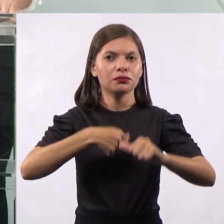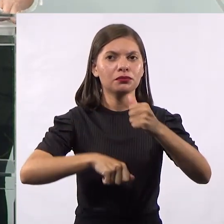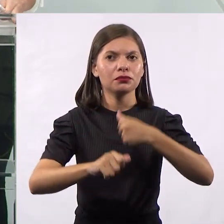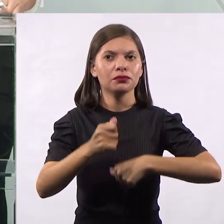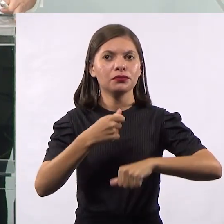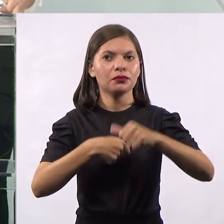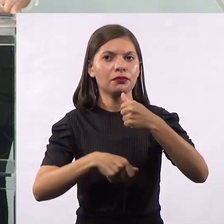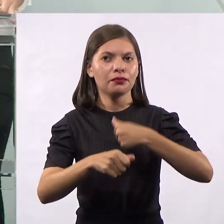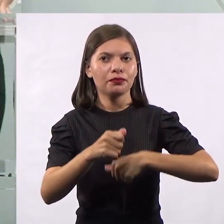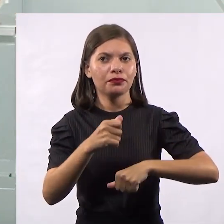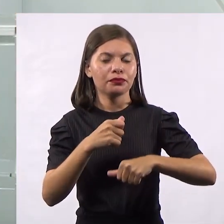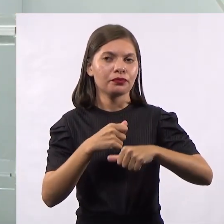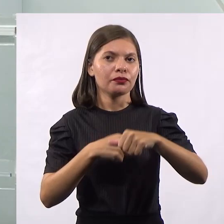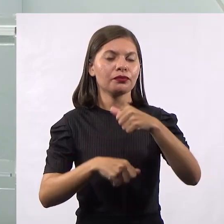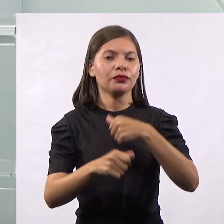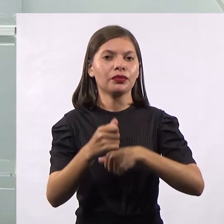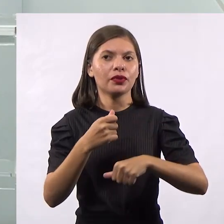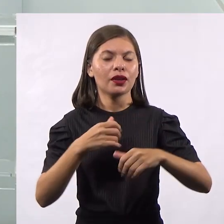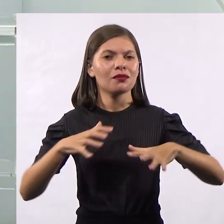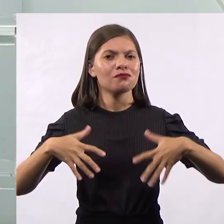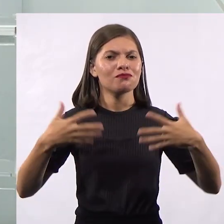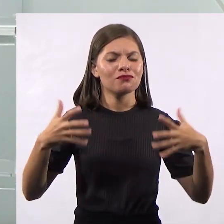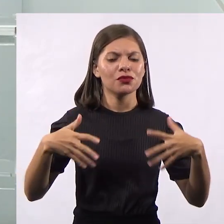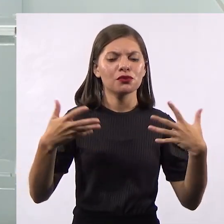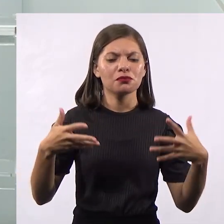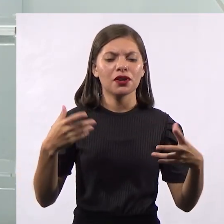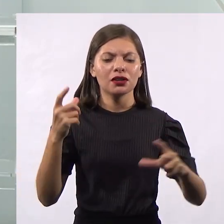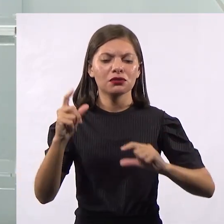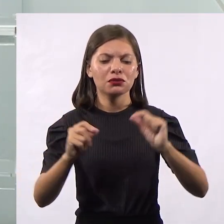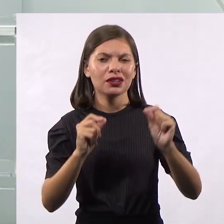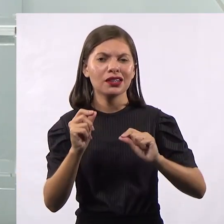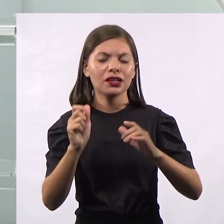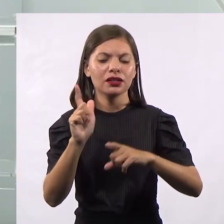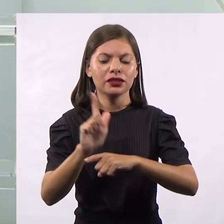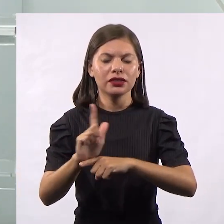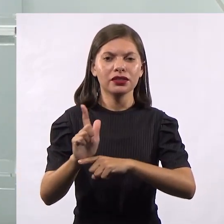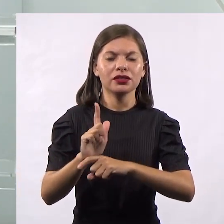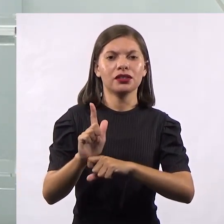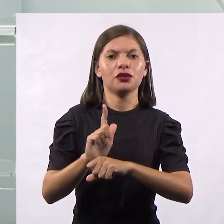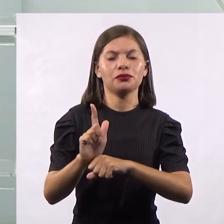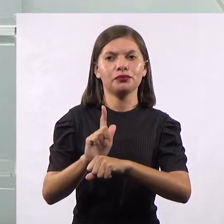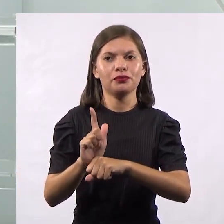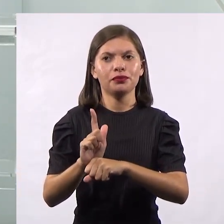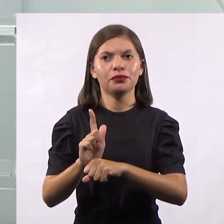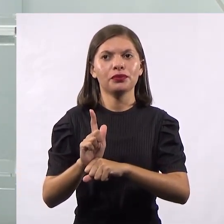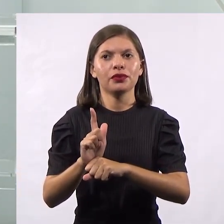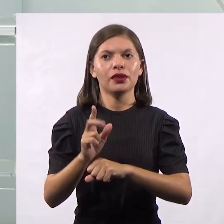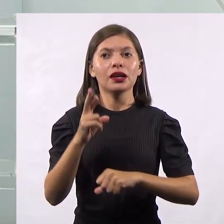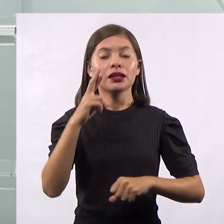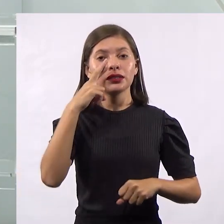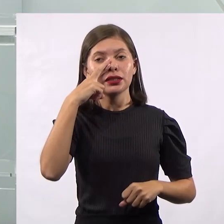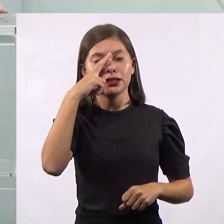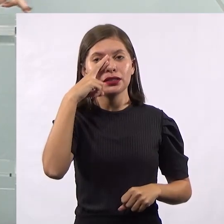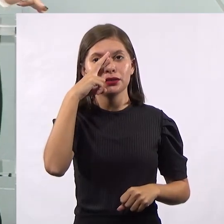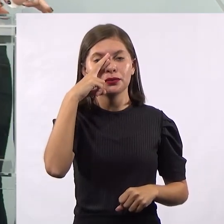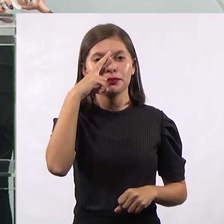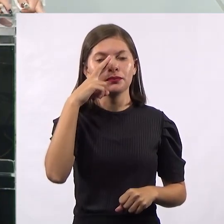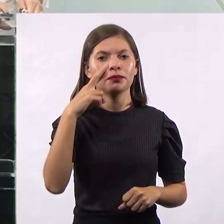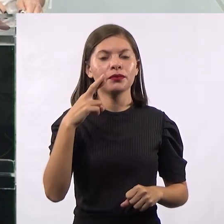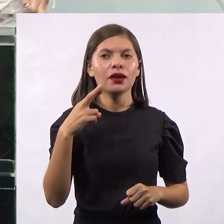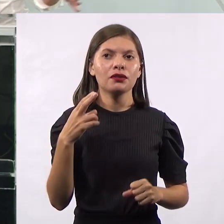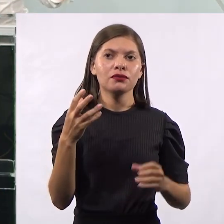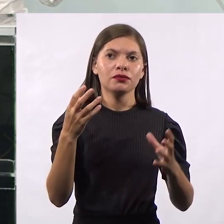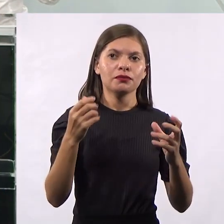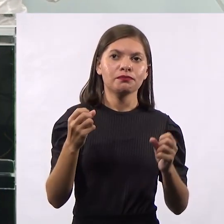Contratos Administrativos tem o tempo todo uma preocupação nessa gestão de riscos, tá? Qual que é a